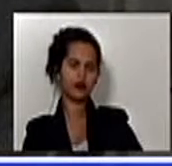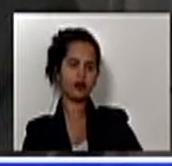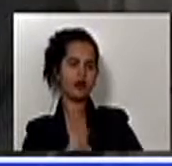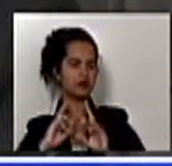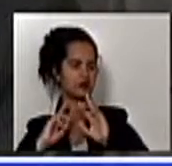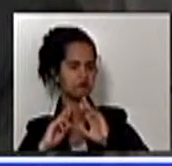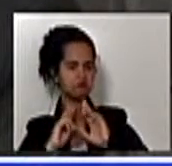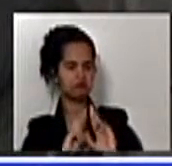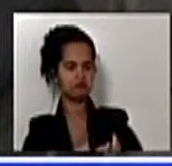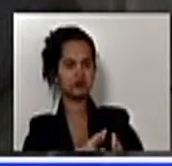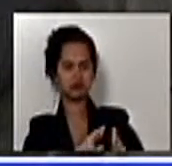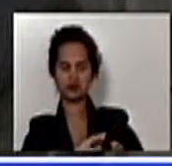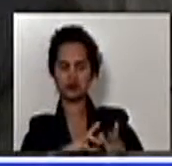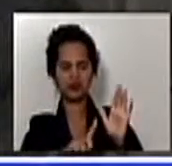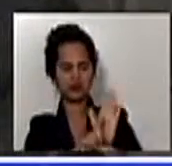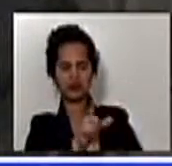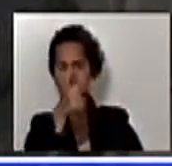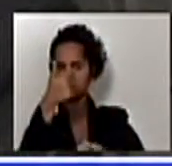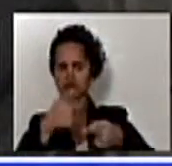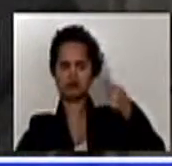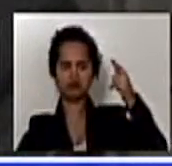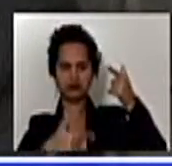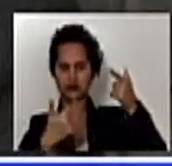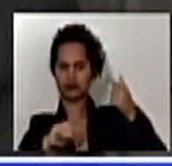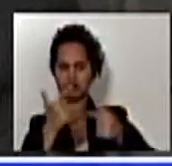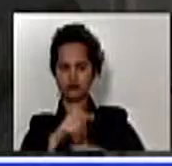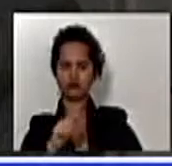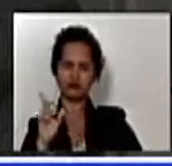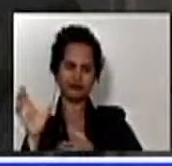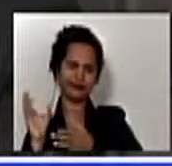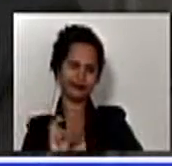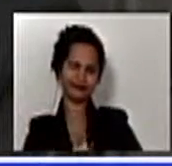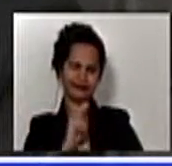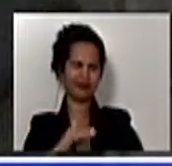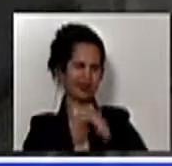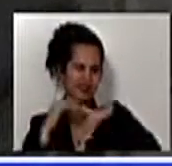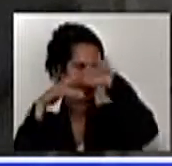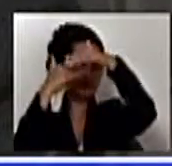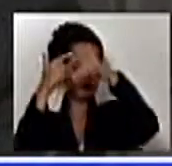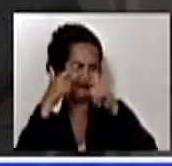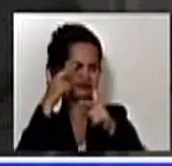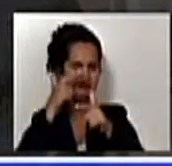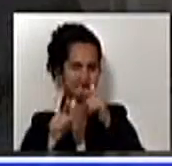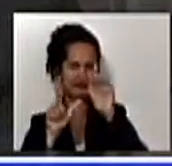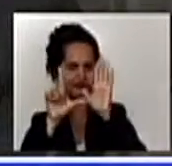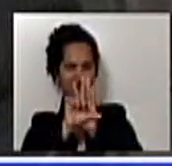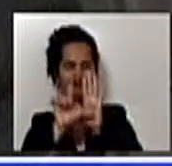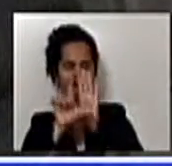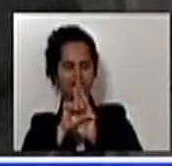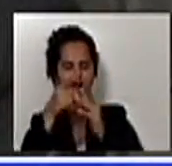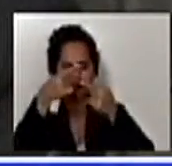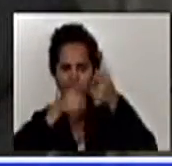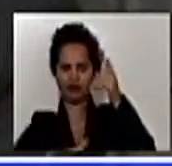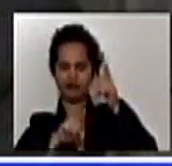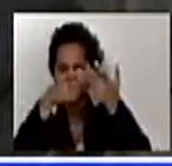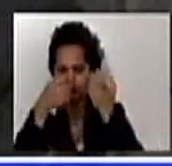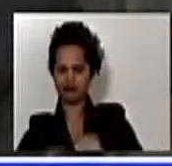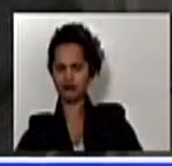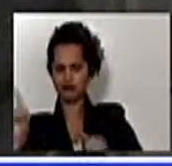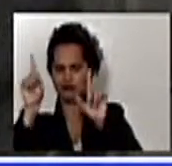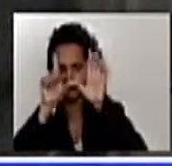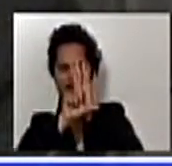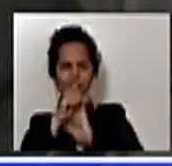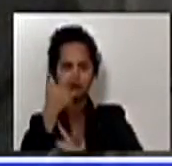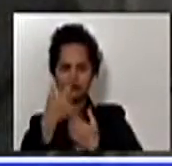à lei neste estado, a cada dia existem mais avanços no erário, a cada dia surgem